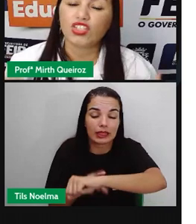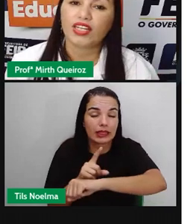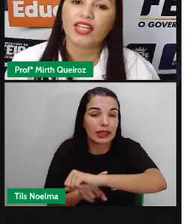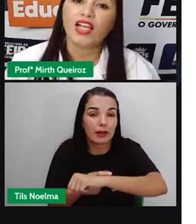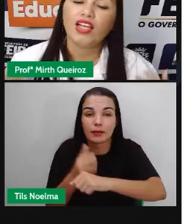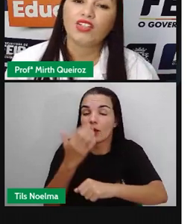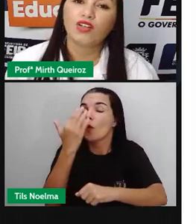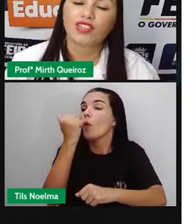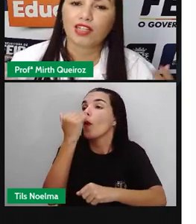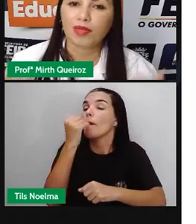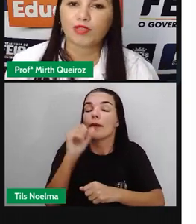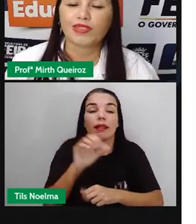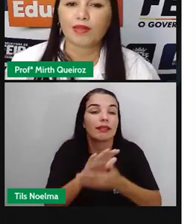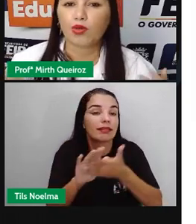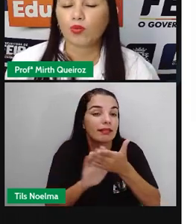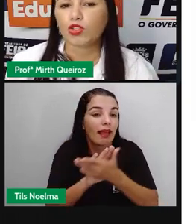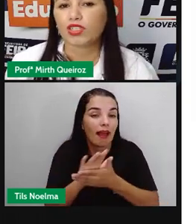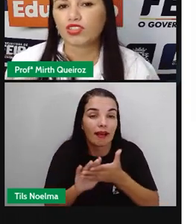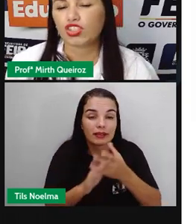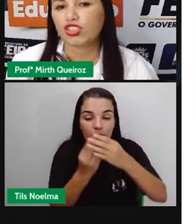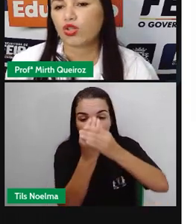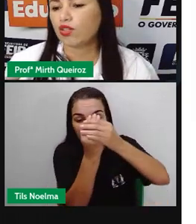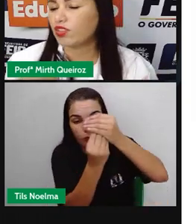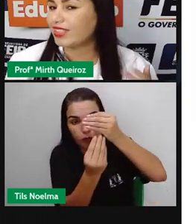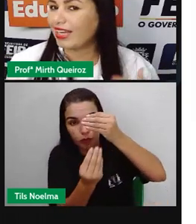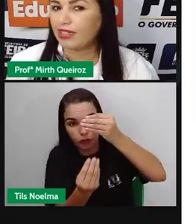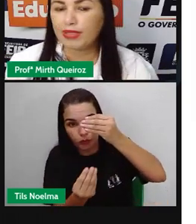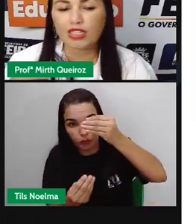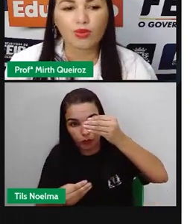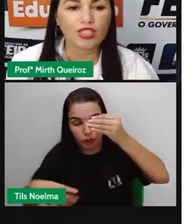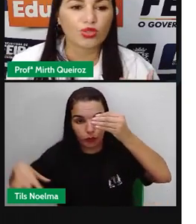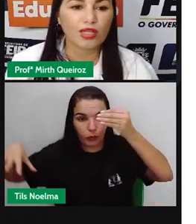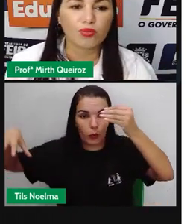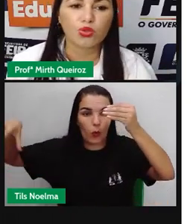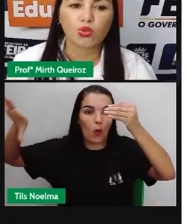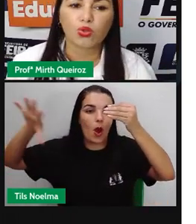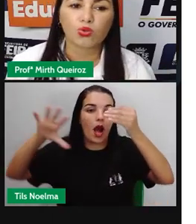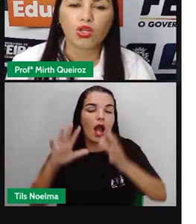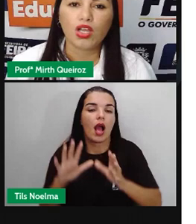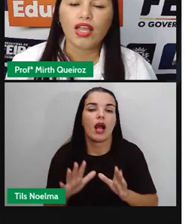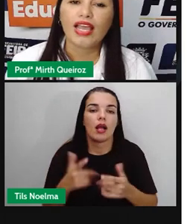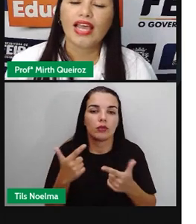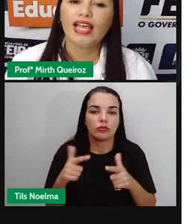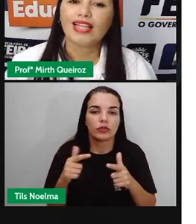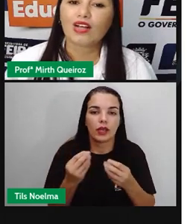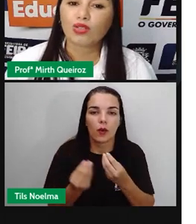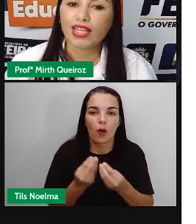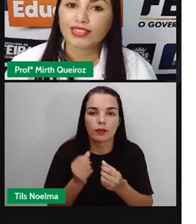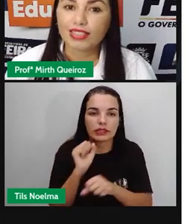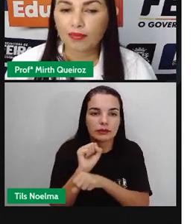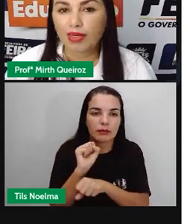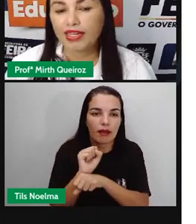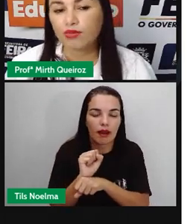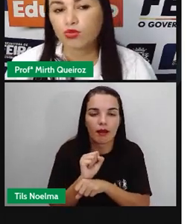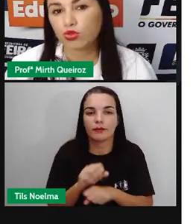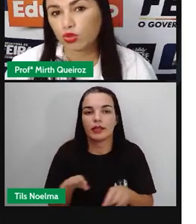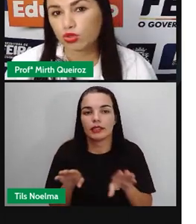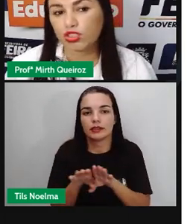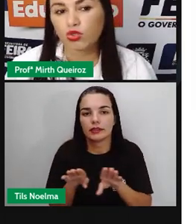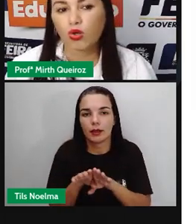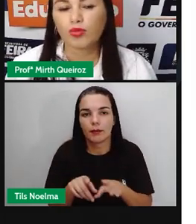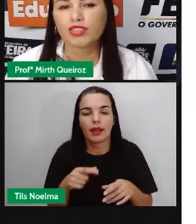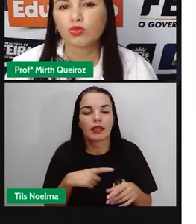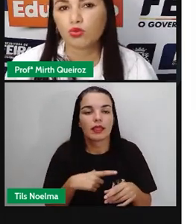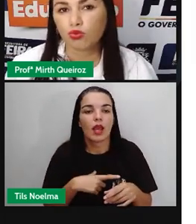tempo nem você ingerir novos alimentos passar por um processo digestório você tá aí minando ali o tempo todo ela acontece também